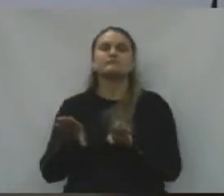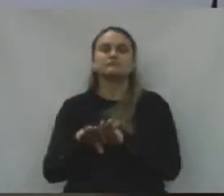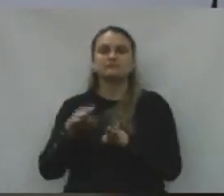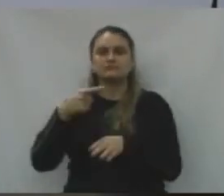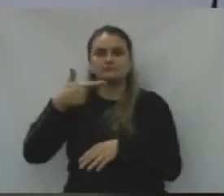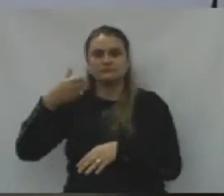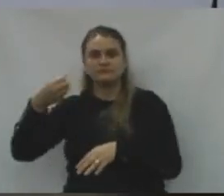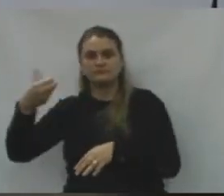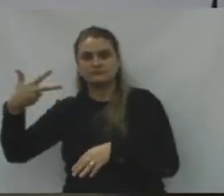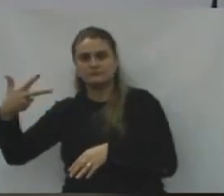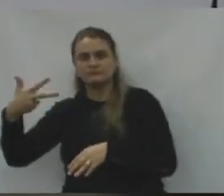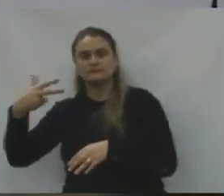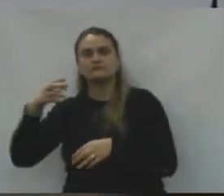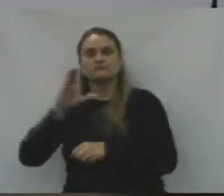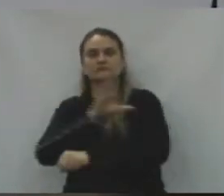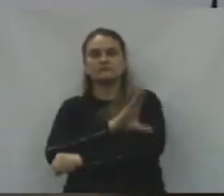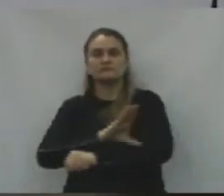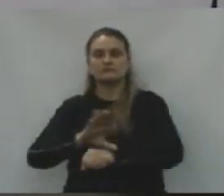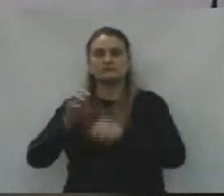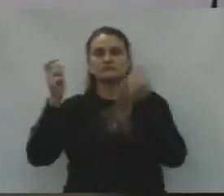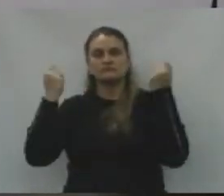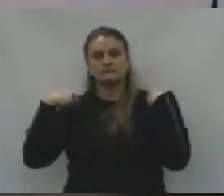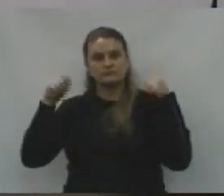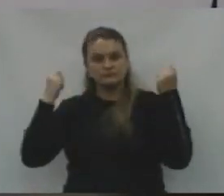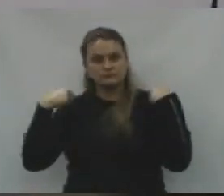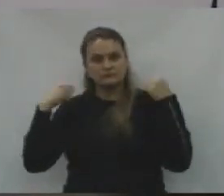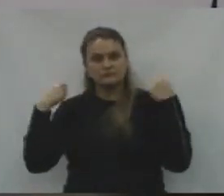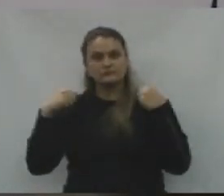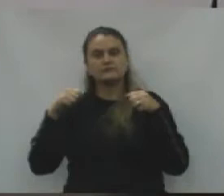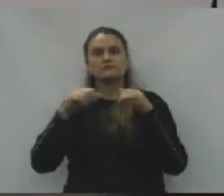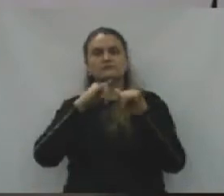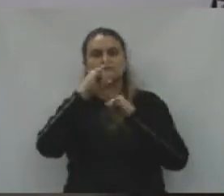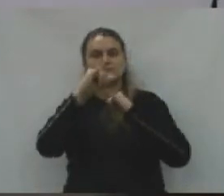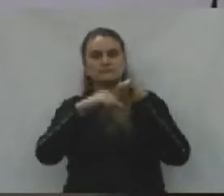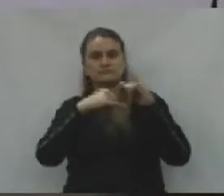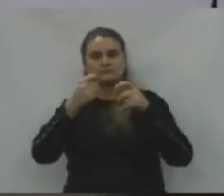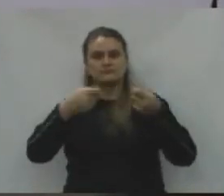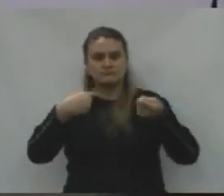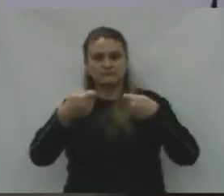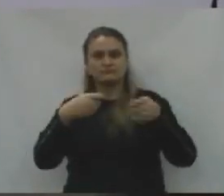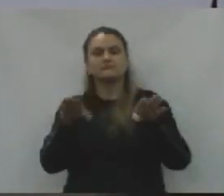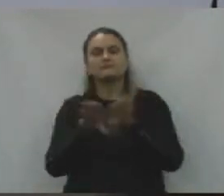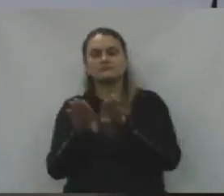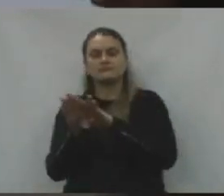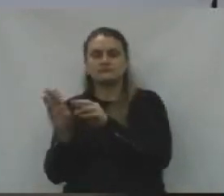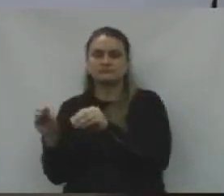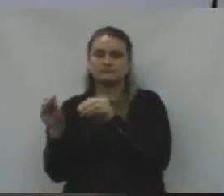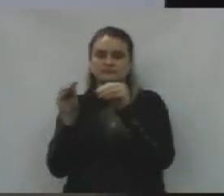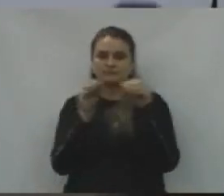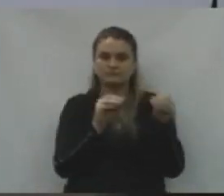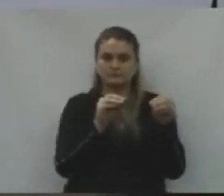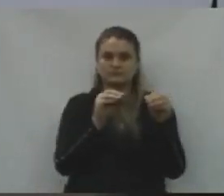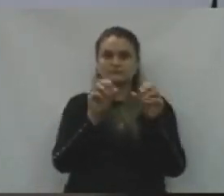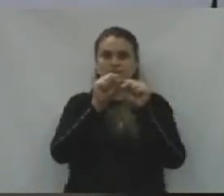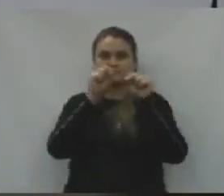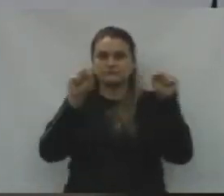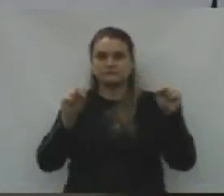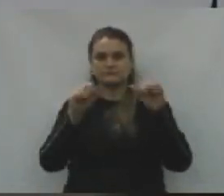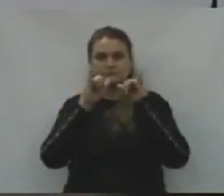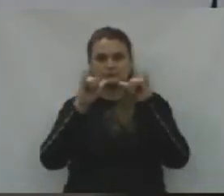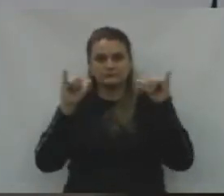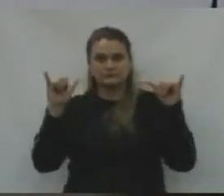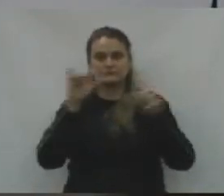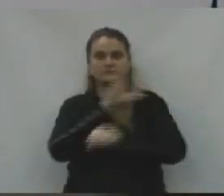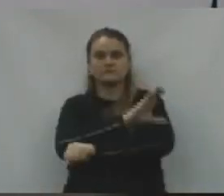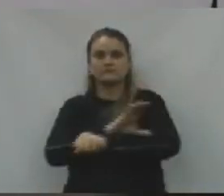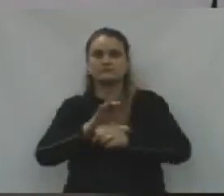Em 2003, criado o curso de licenciatura em educação física e o informática de gestão, que depois migrou para sistemas de informação. 2003,